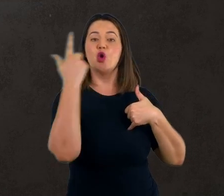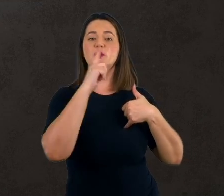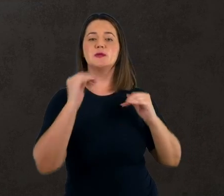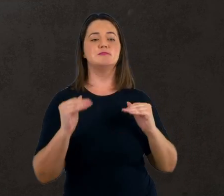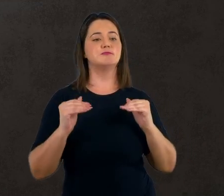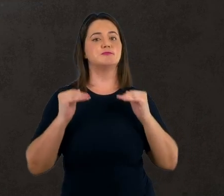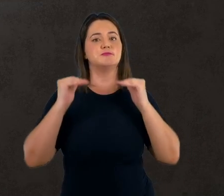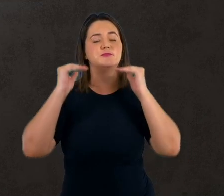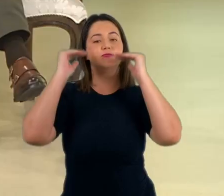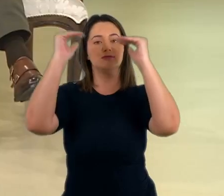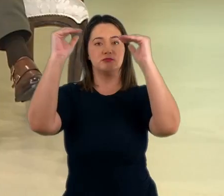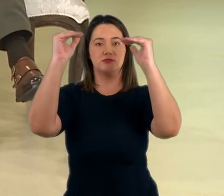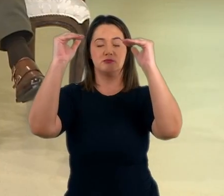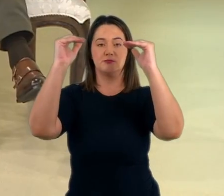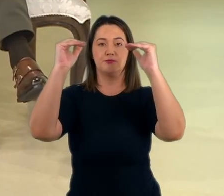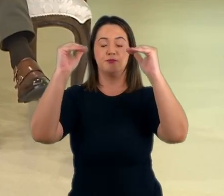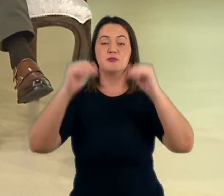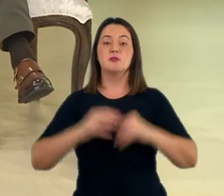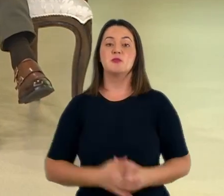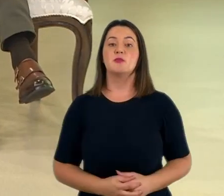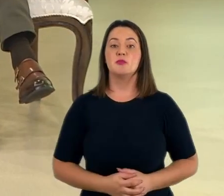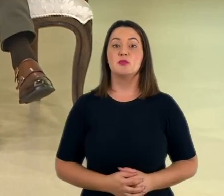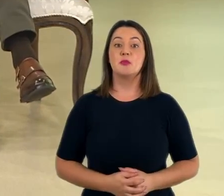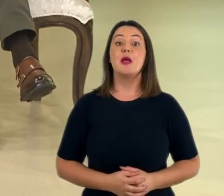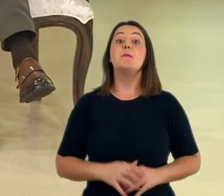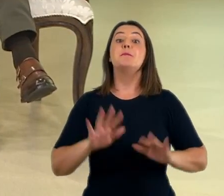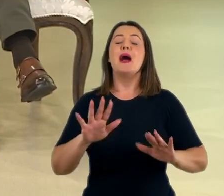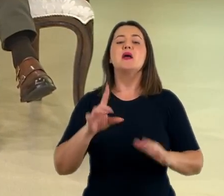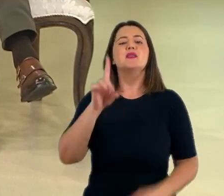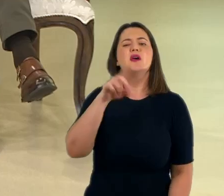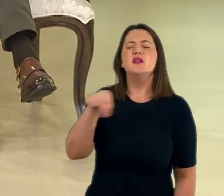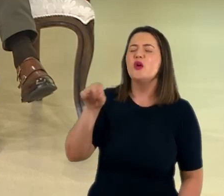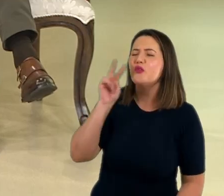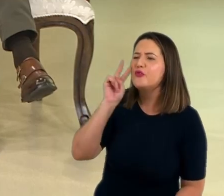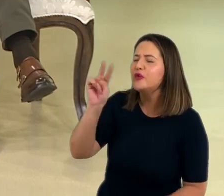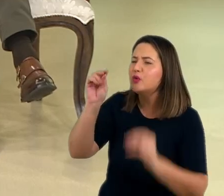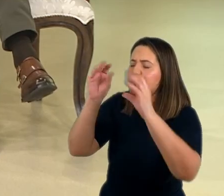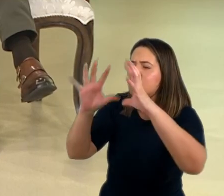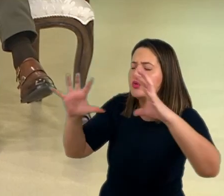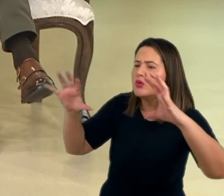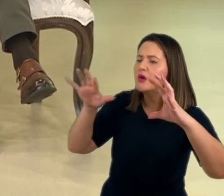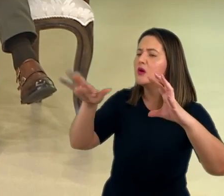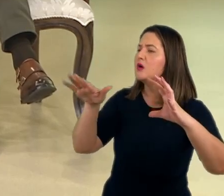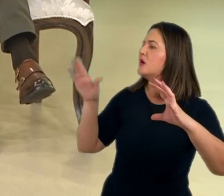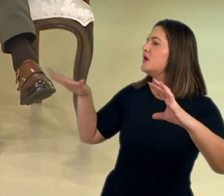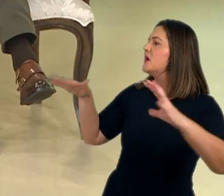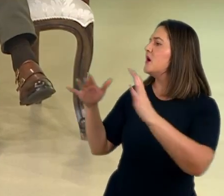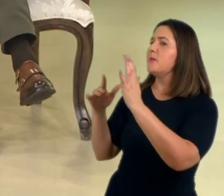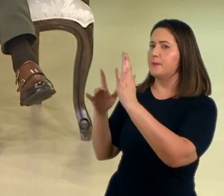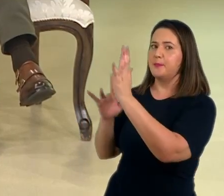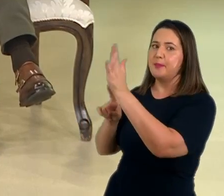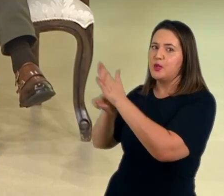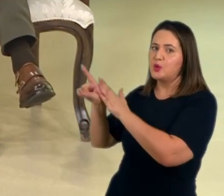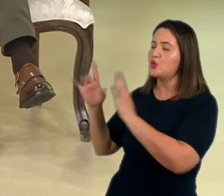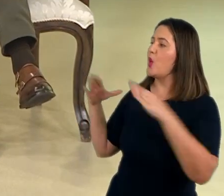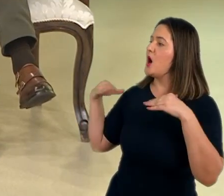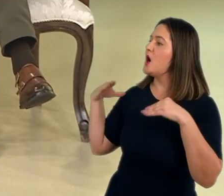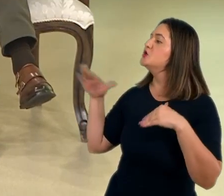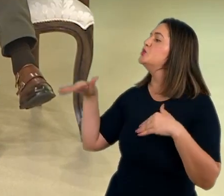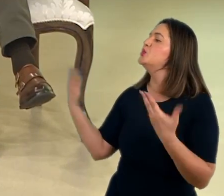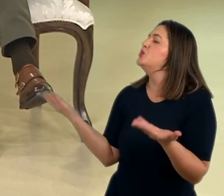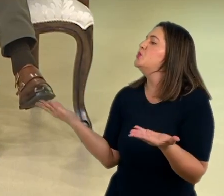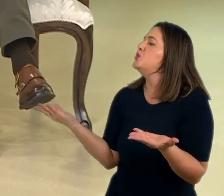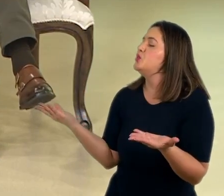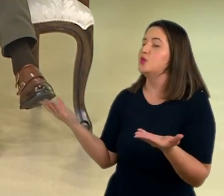8, verso 4. Conforme explicado pelo anjo relator, ali aquele anjo que explicava a visão para Daniel,